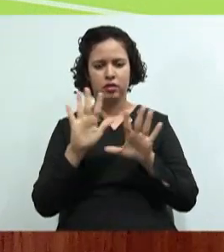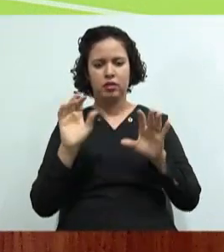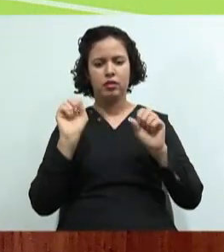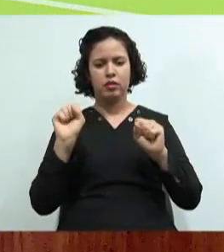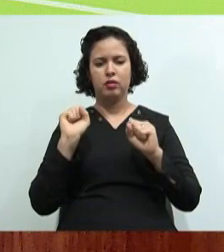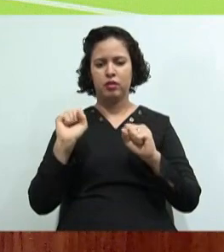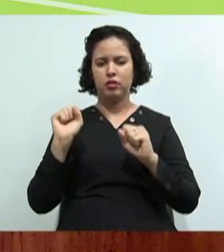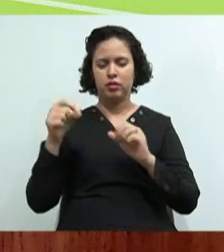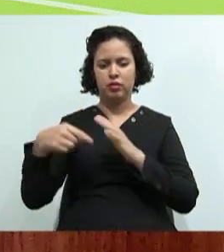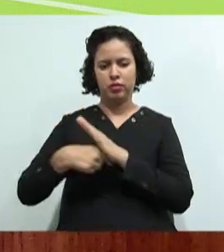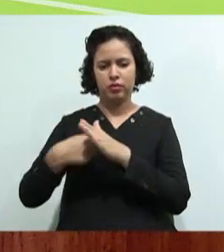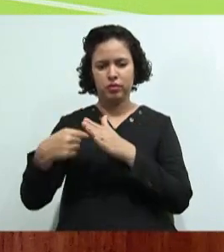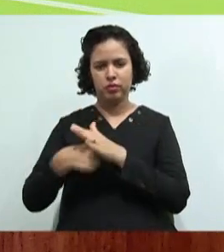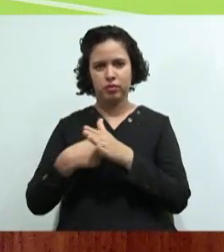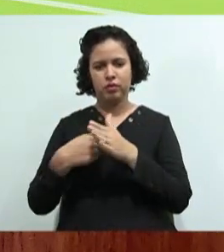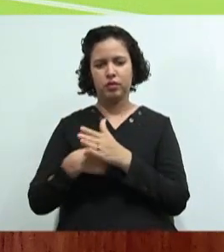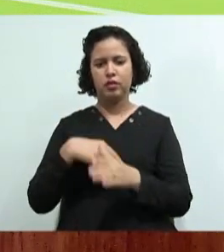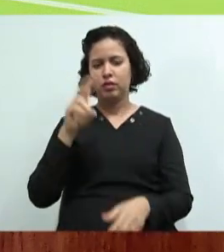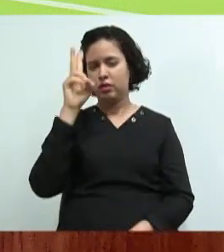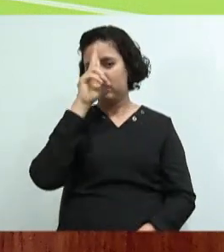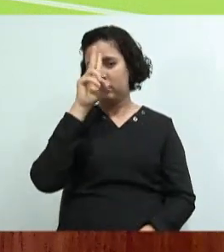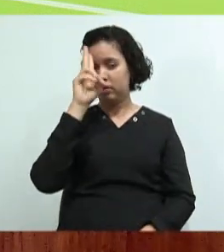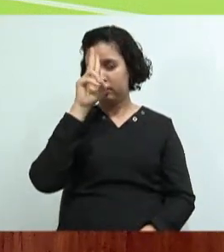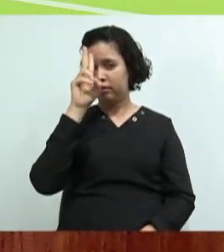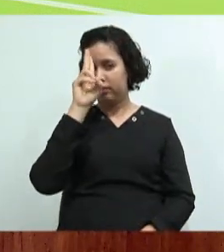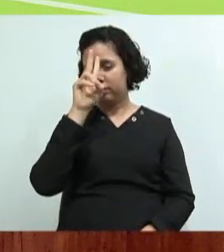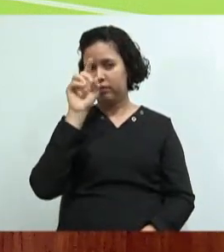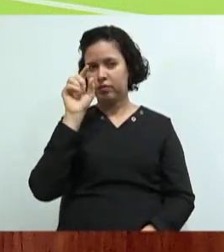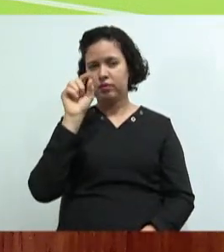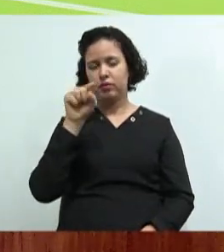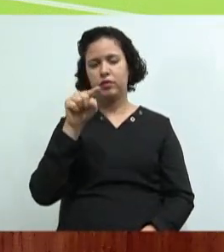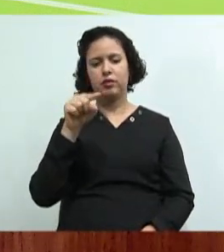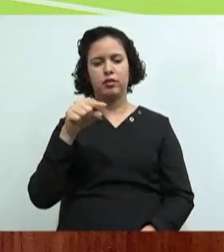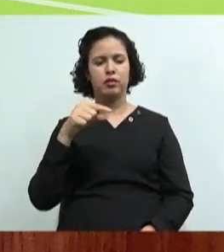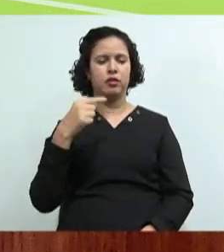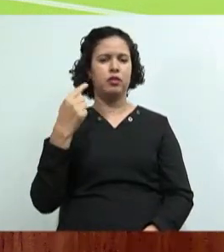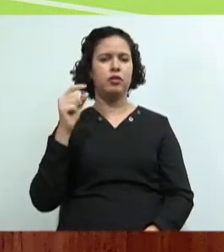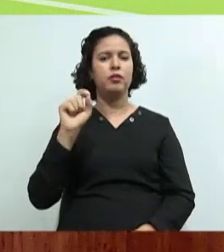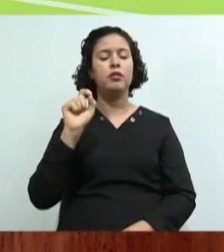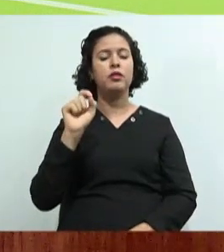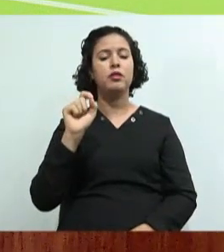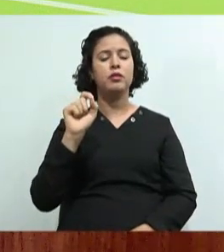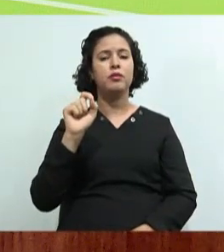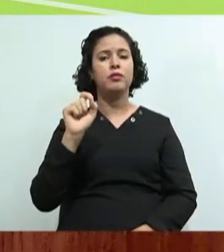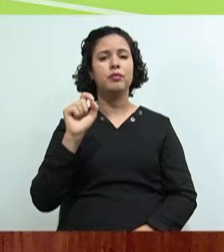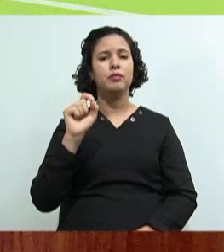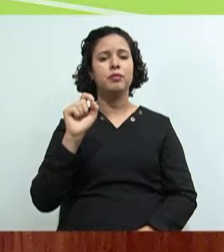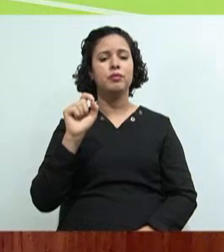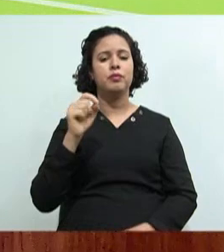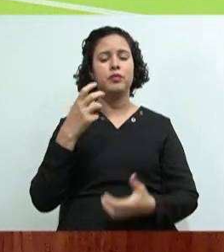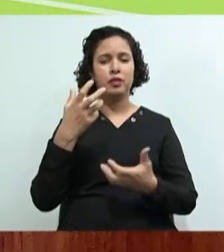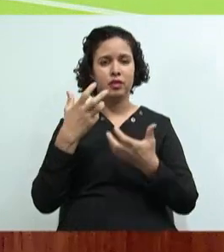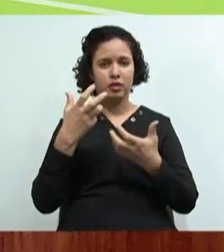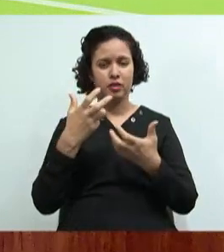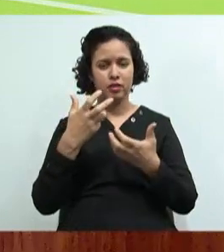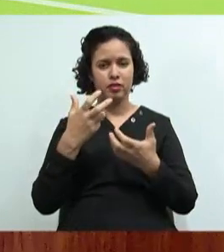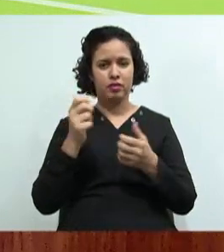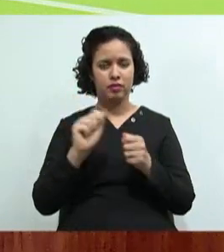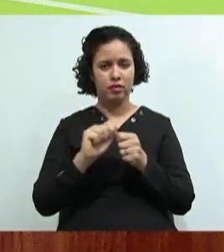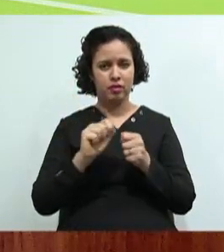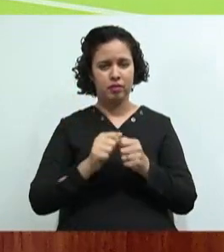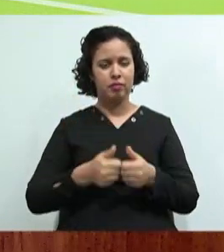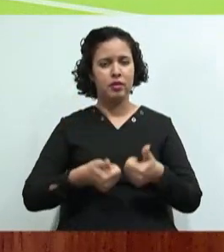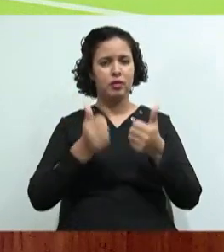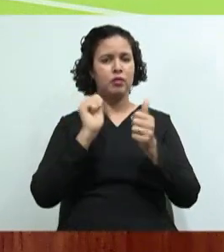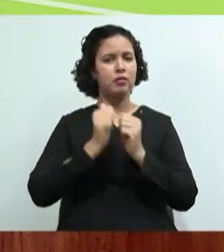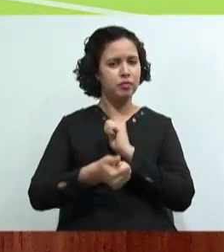mande suas dúvidas. E lembre, você que é atleta e quer ficar melhor no esporte que